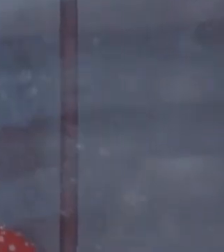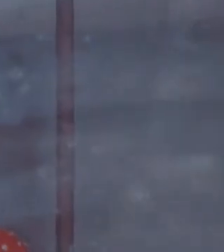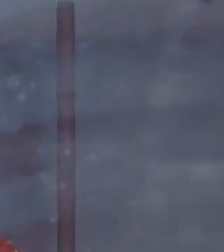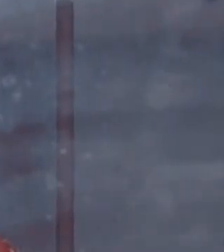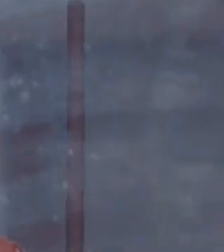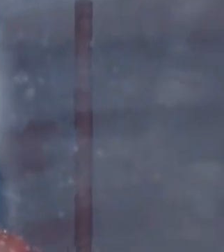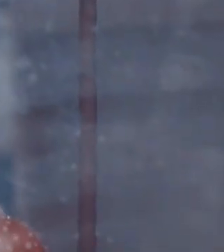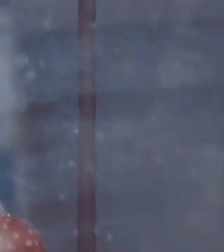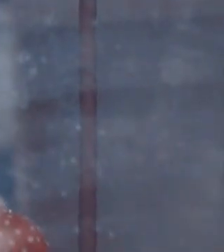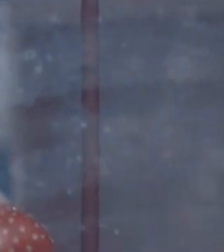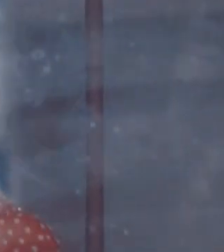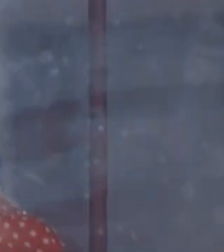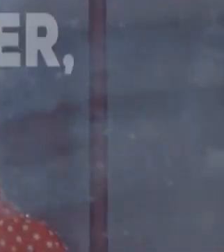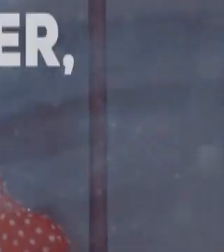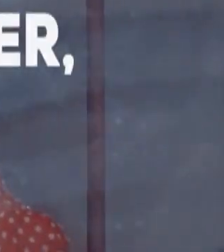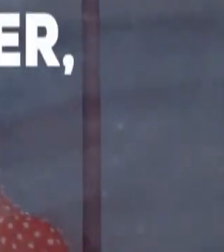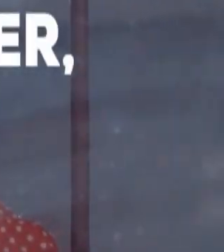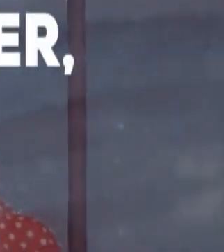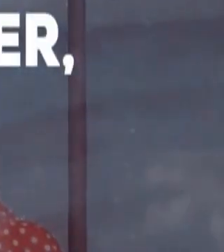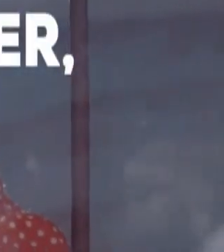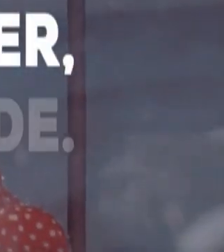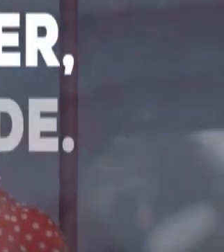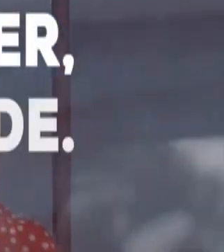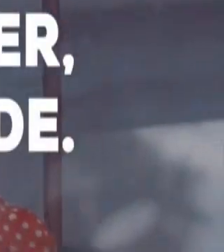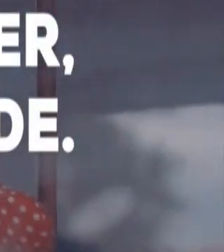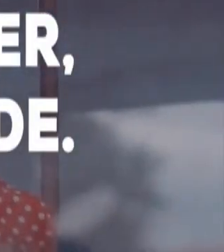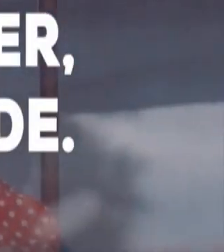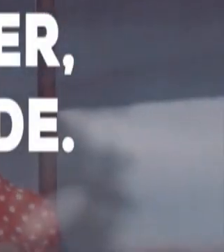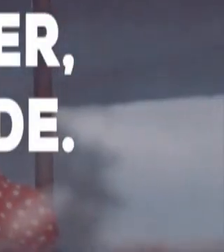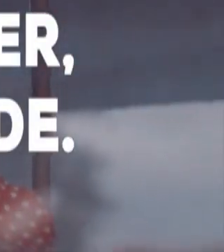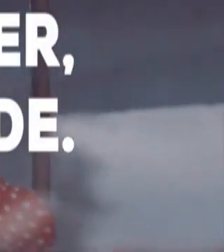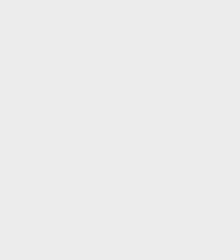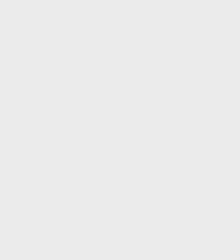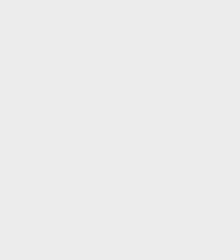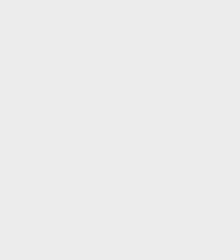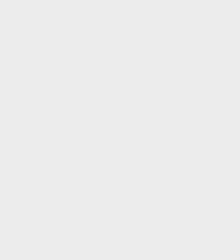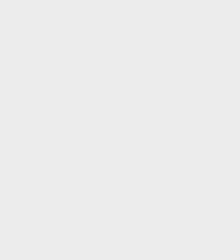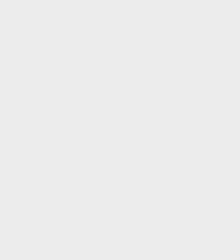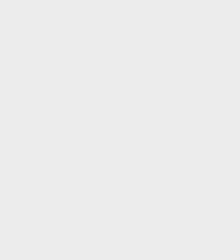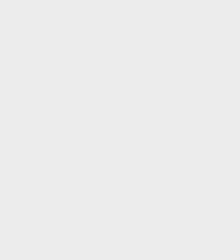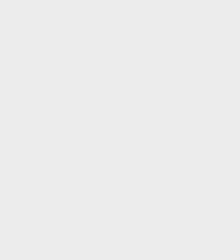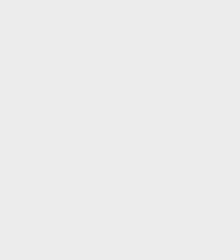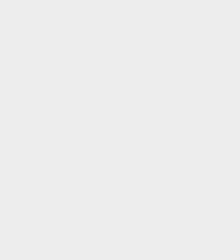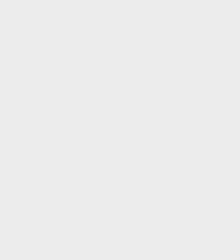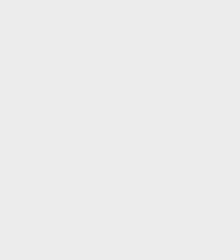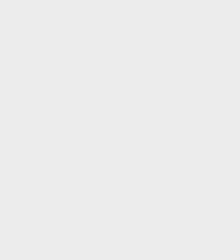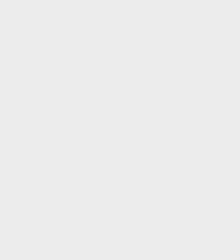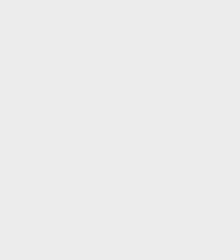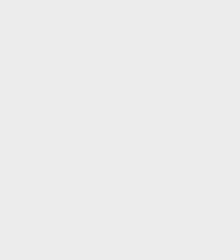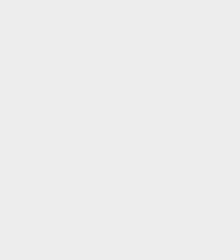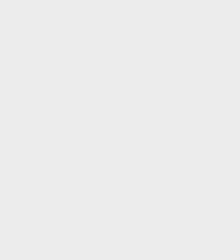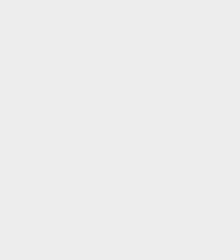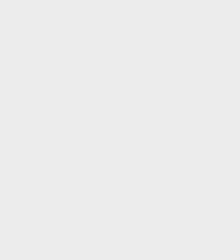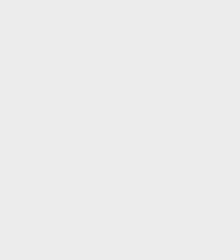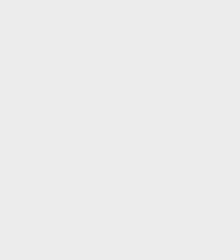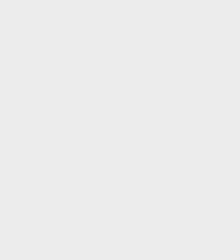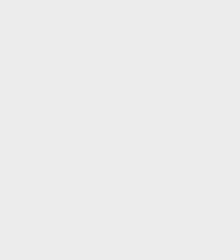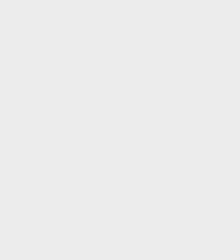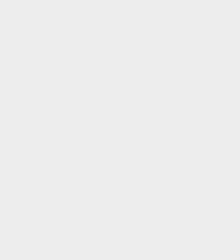Lembre-se, a diferença entre sonhar e vencer está na atitude. TV Alese, cidadania e